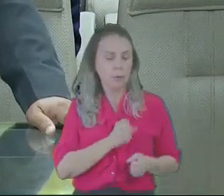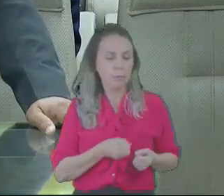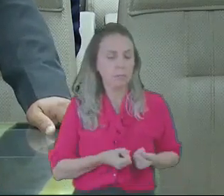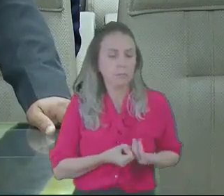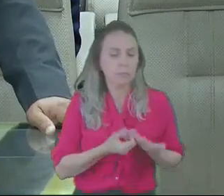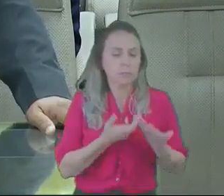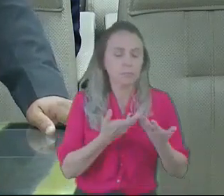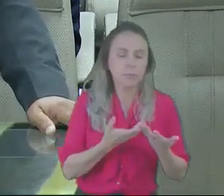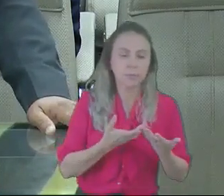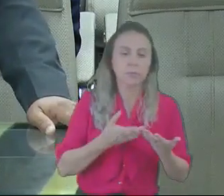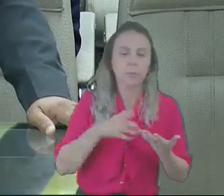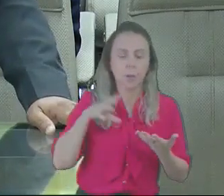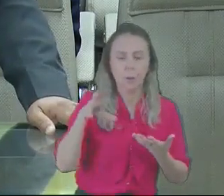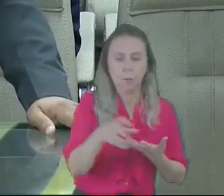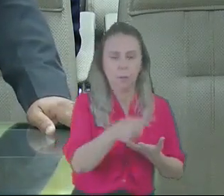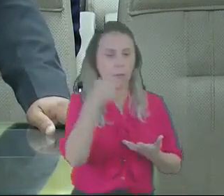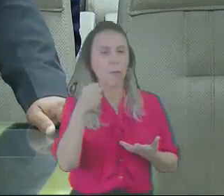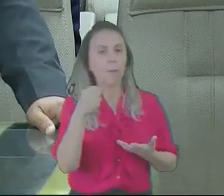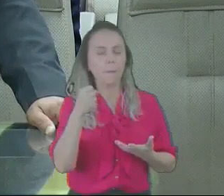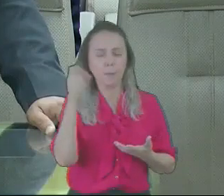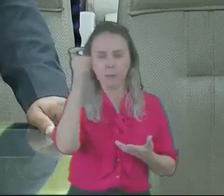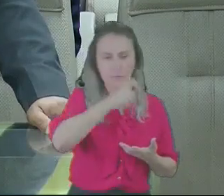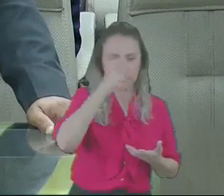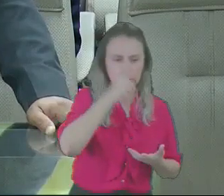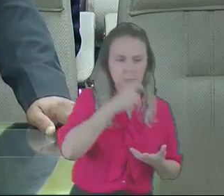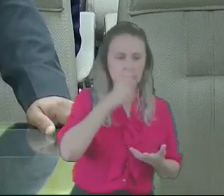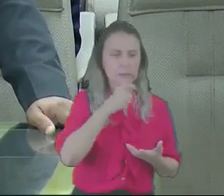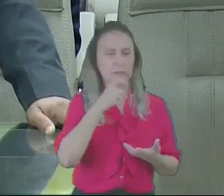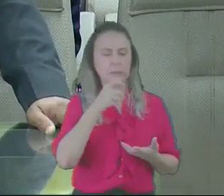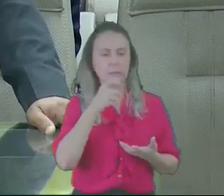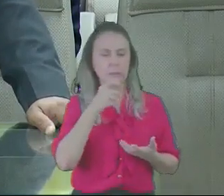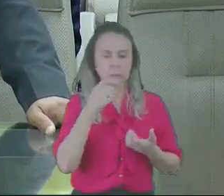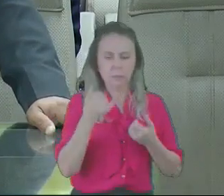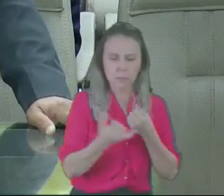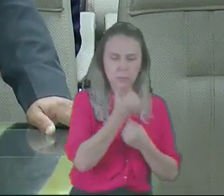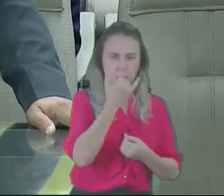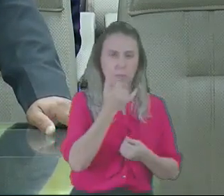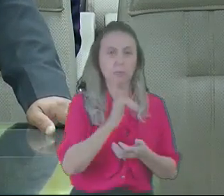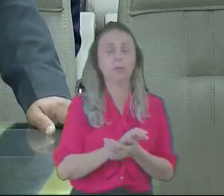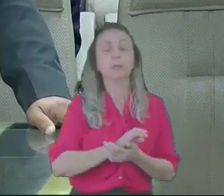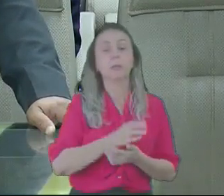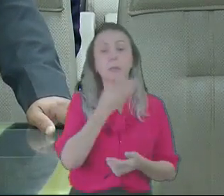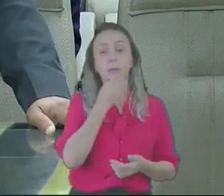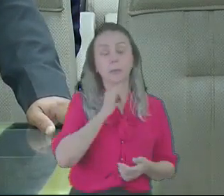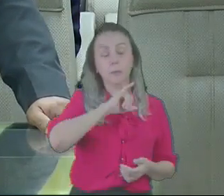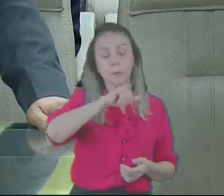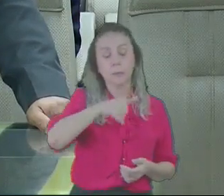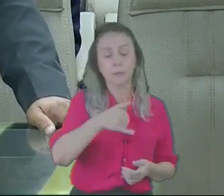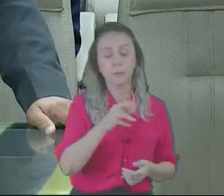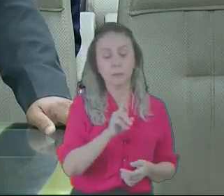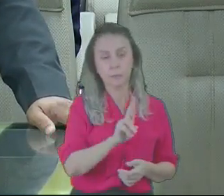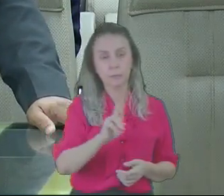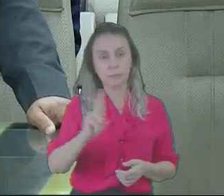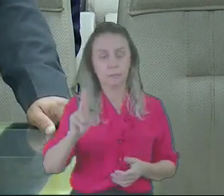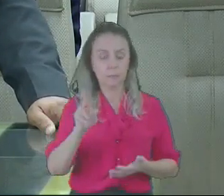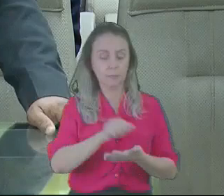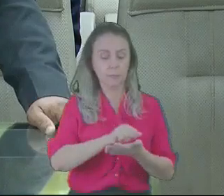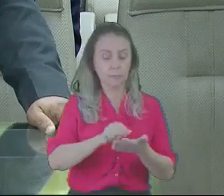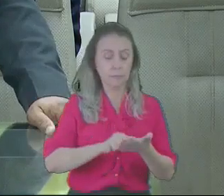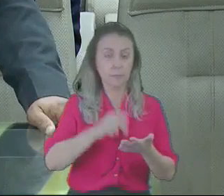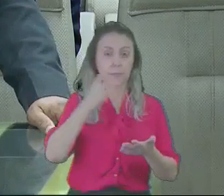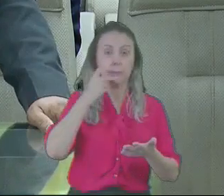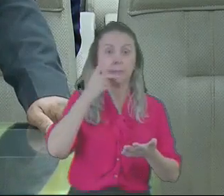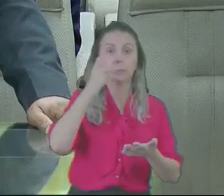roubo a farmácia tudo que não presta está dentro do coração do homem tanto é que Jeremias inscreve no seu na sua na sua